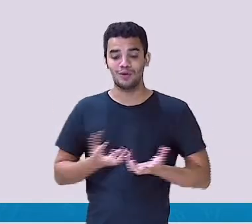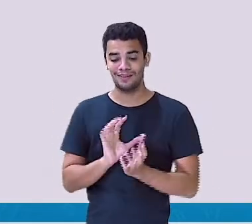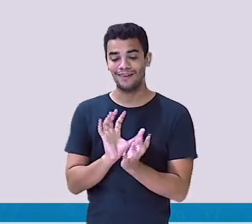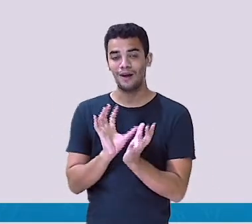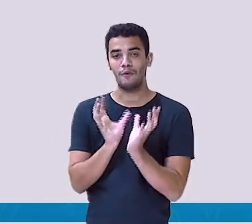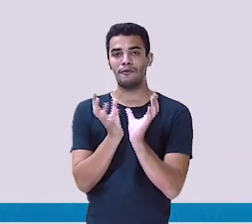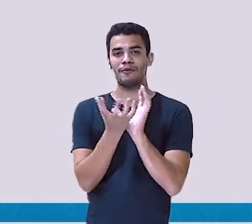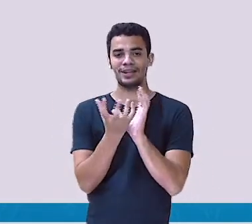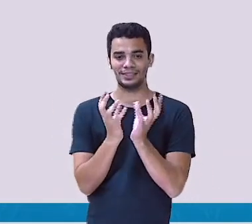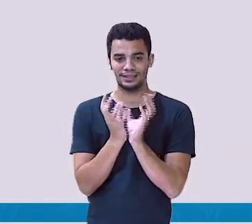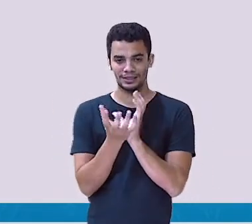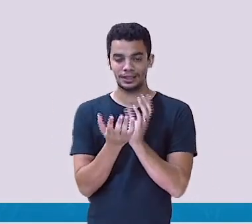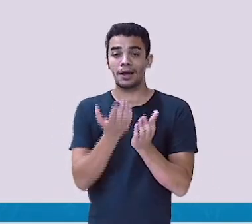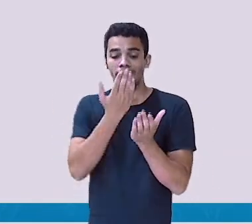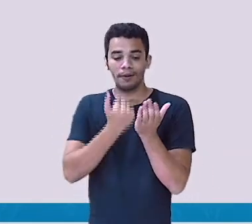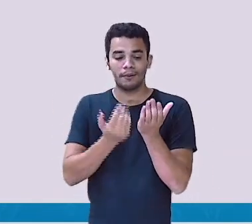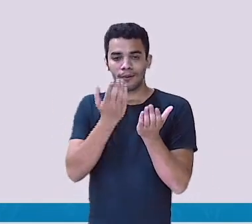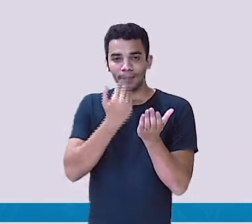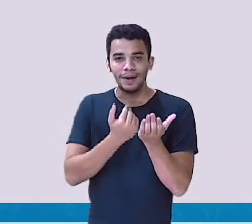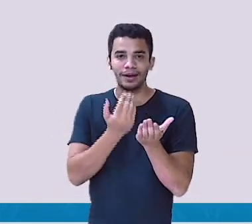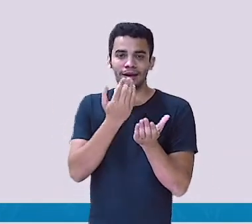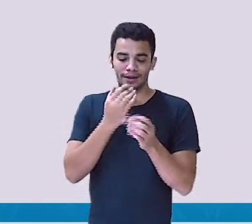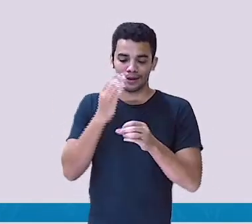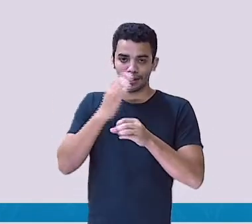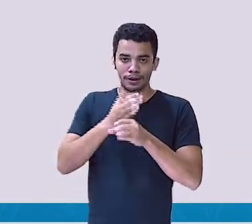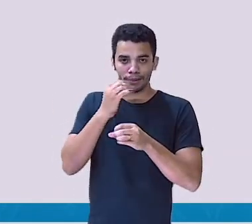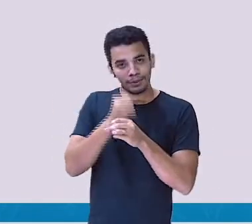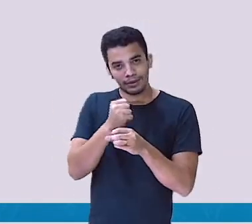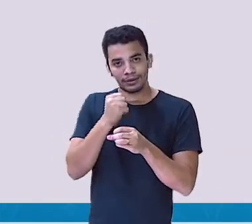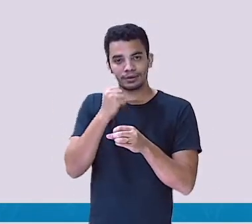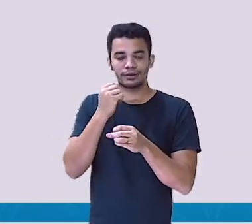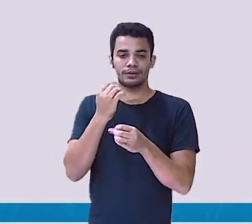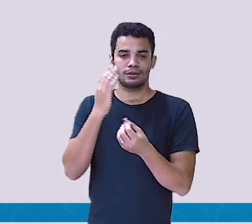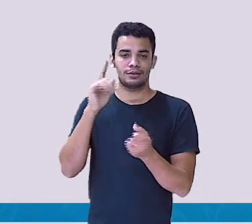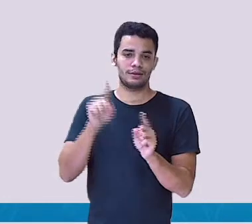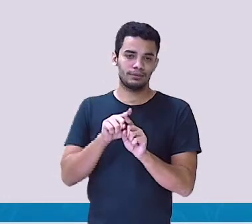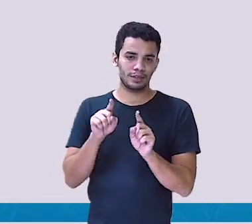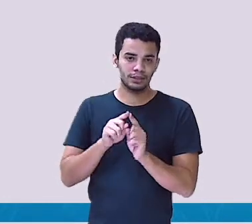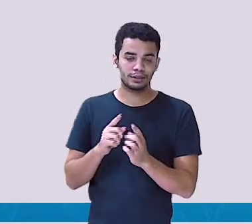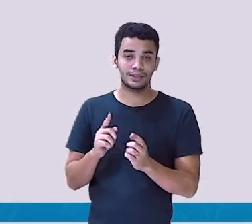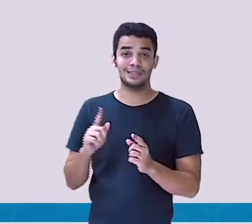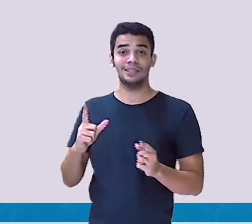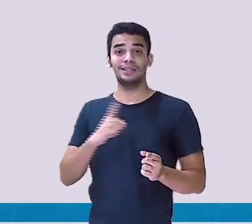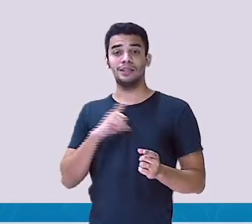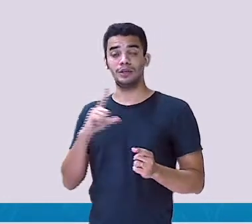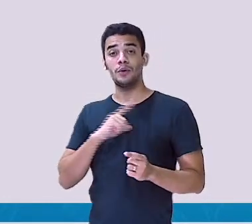nossa alimentação. A indústria têxtil, né? A indústria têxtil é a indústria que